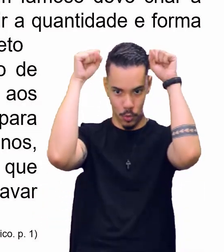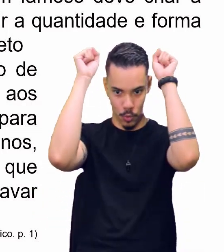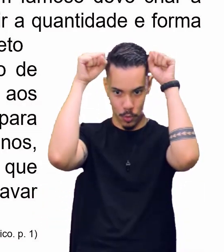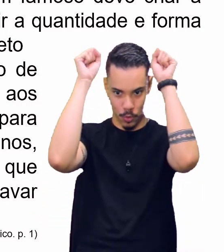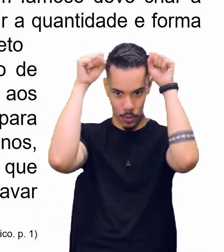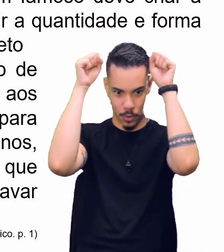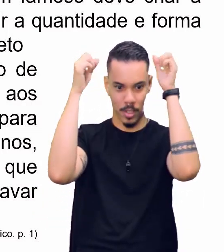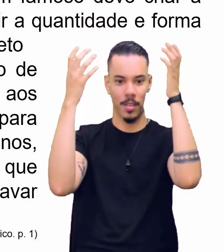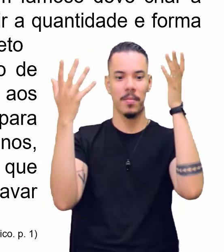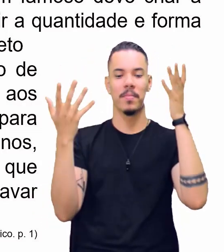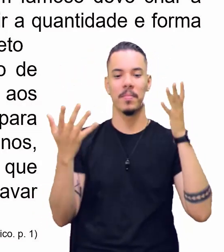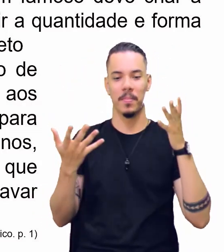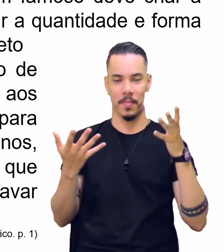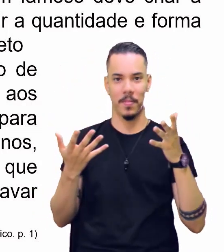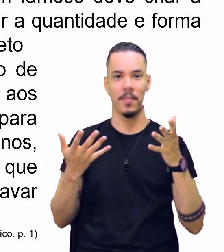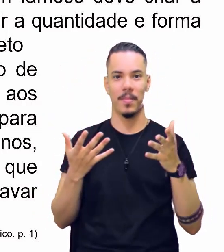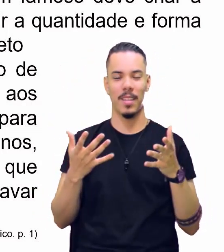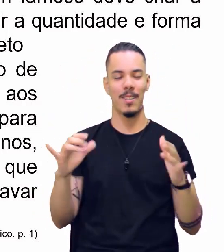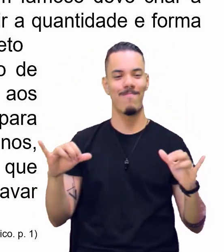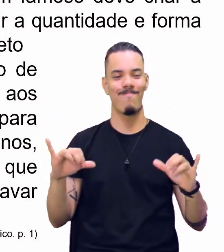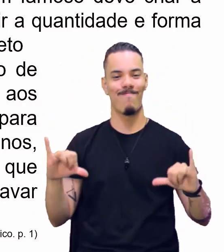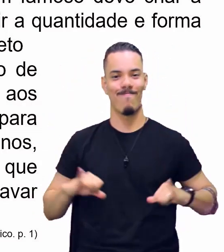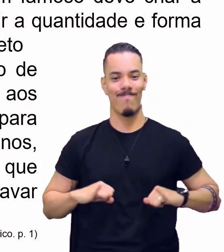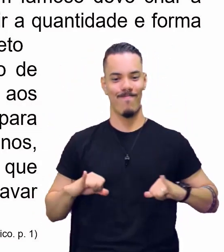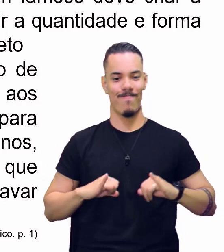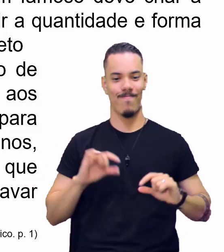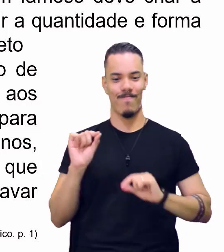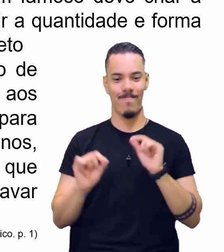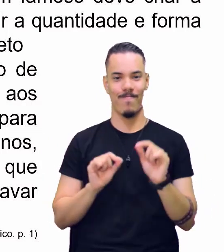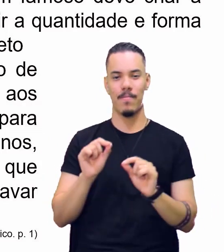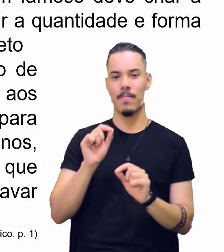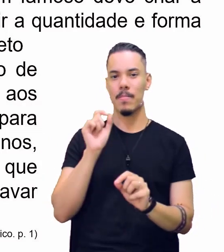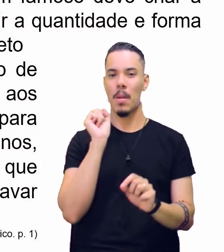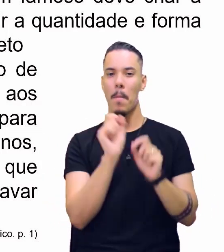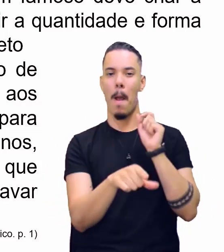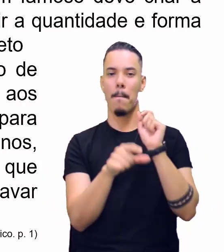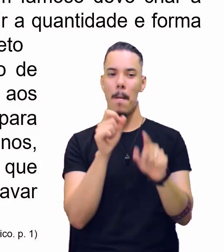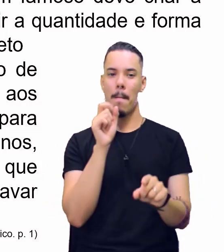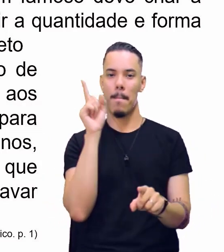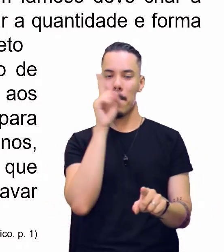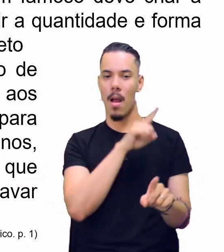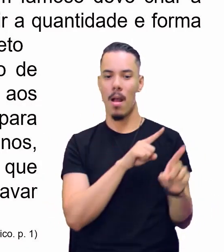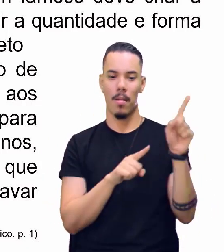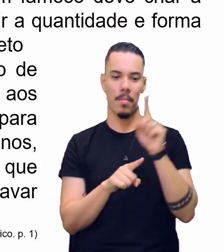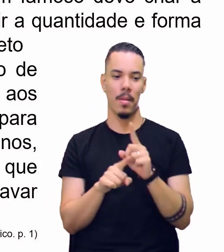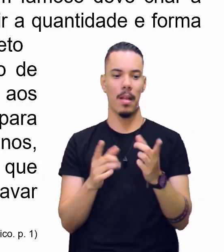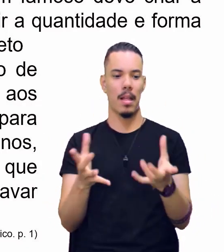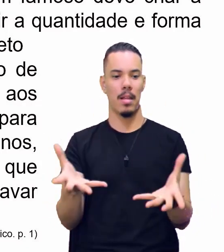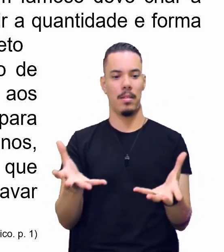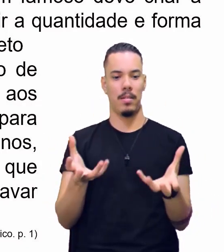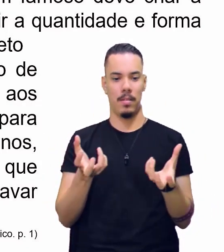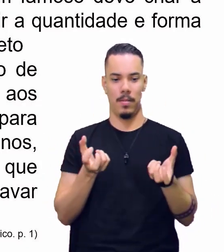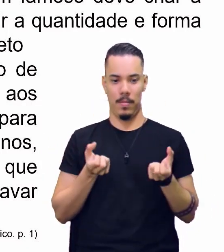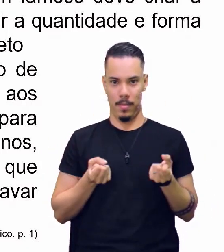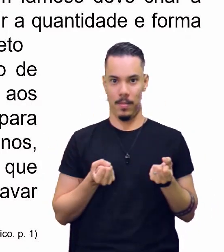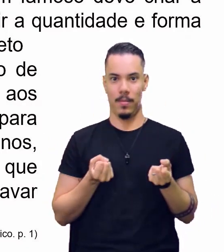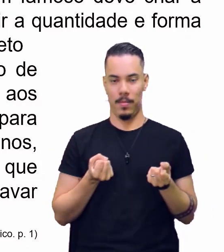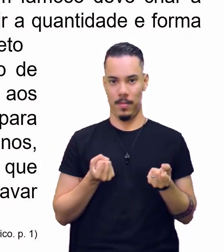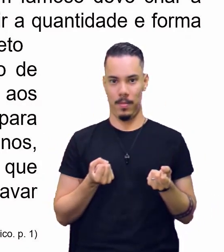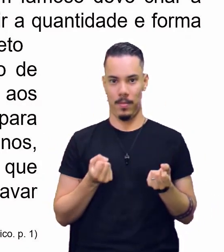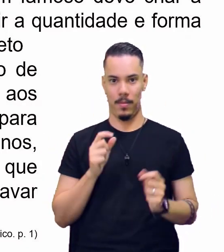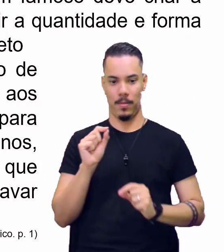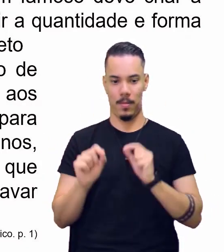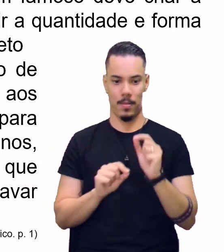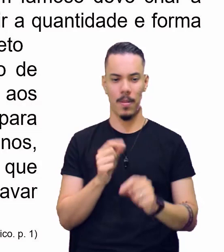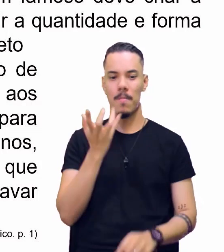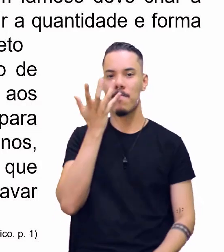de Xuxa sofreu com as agressões verbais que recebeu quando ainda